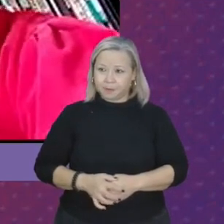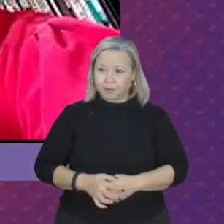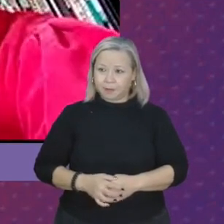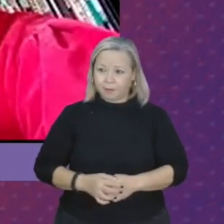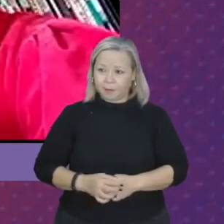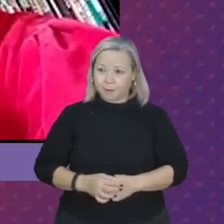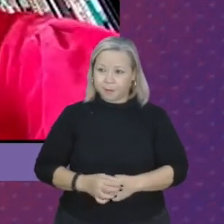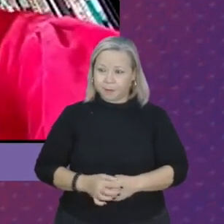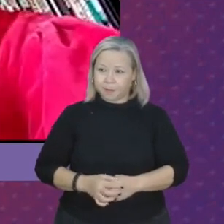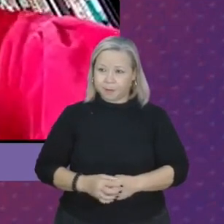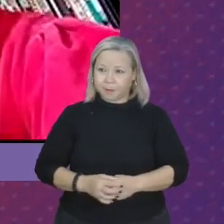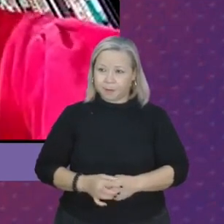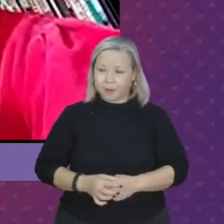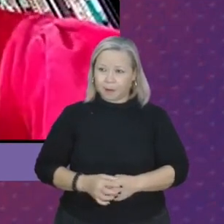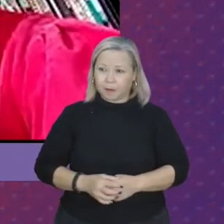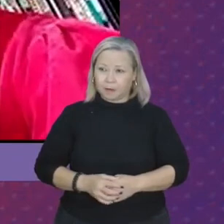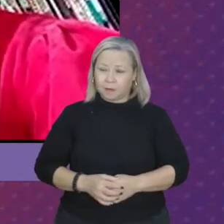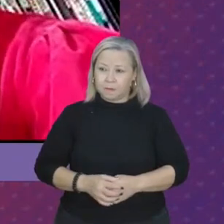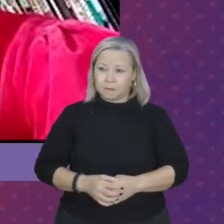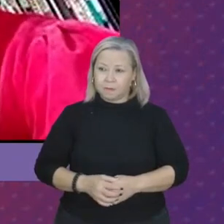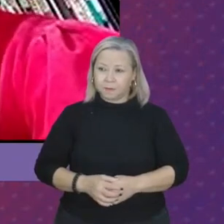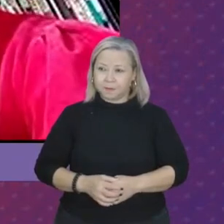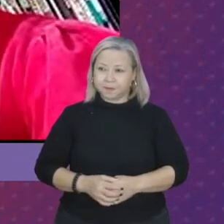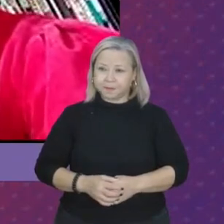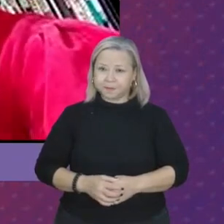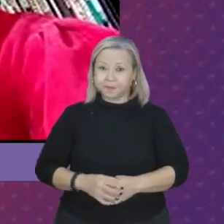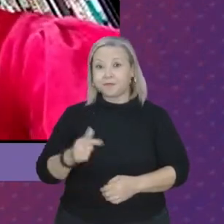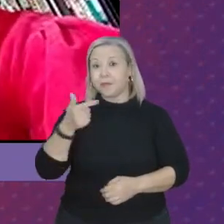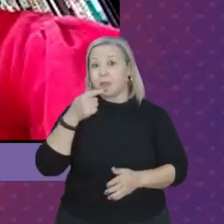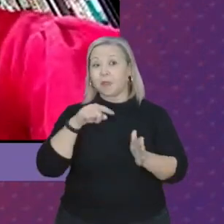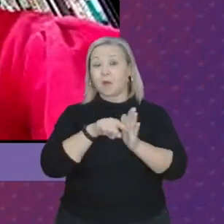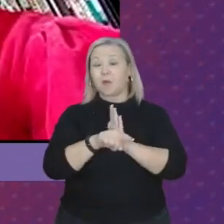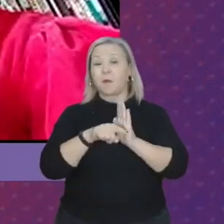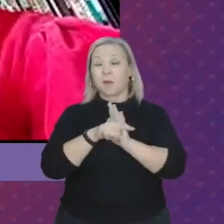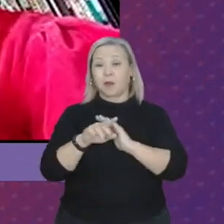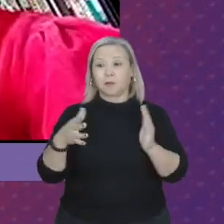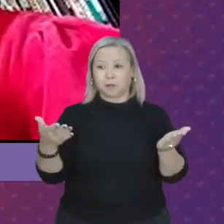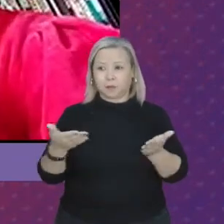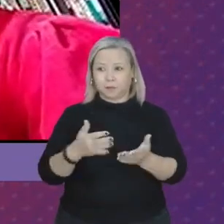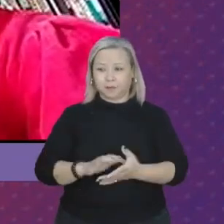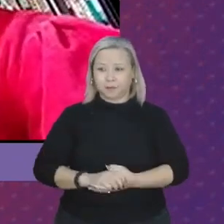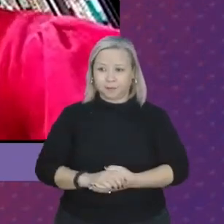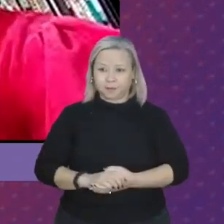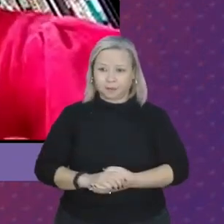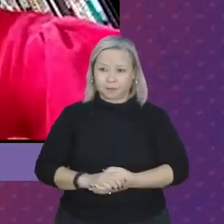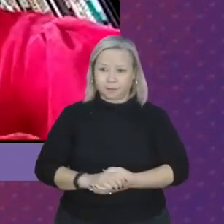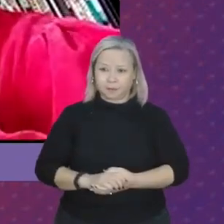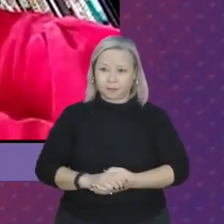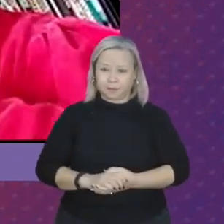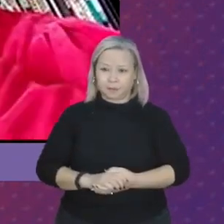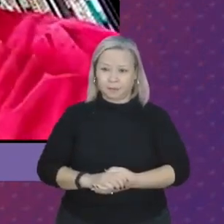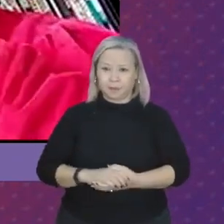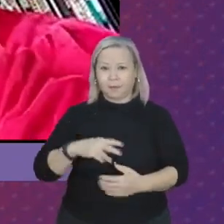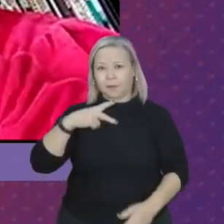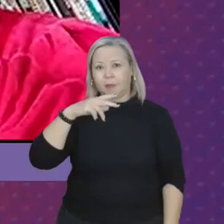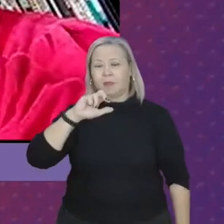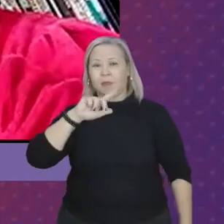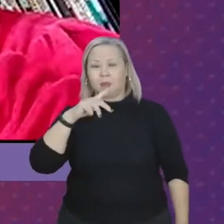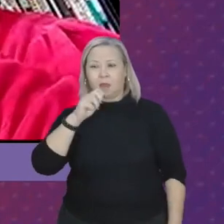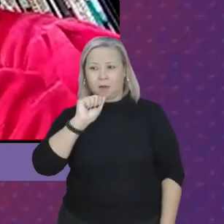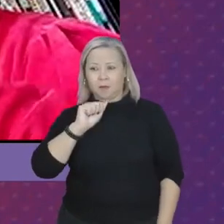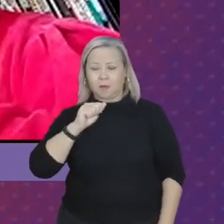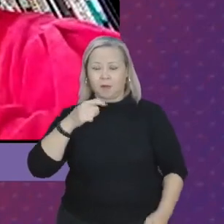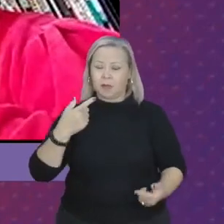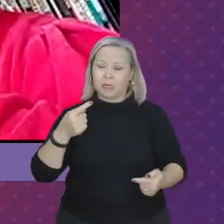Obrigada, companheira. Vamos para a segunda questão. A Karina Cacau nos fala que a